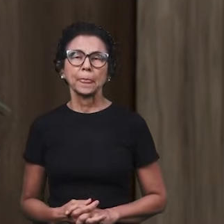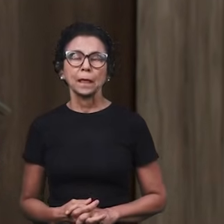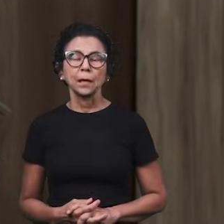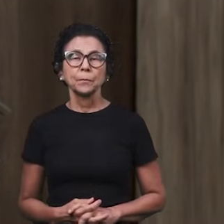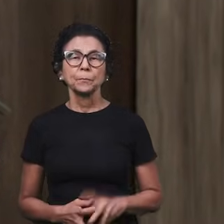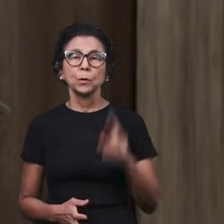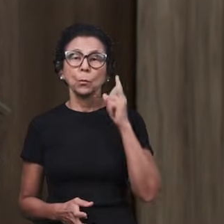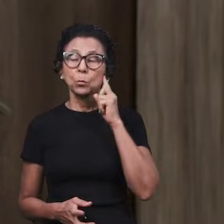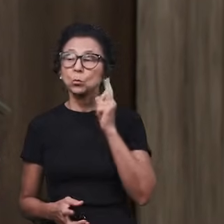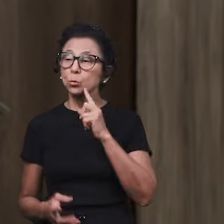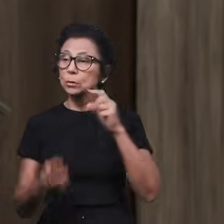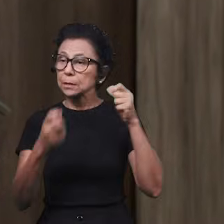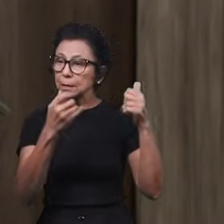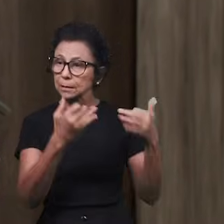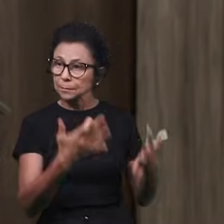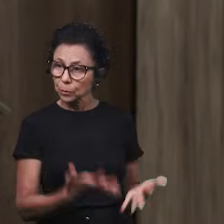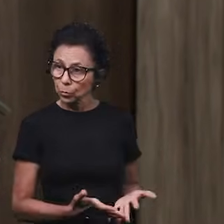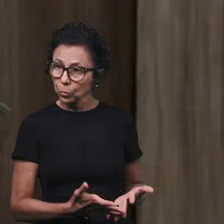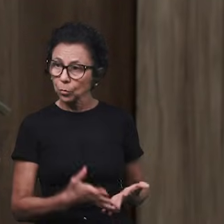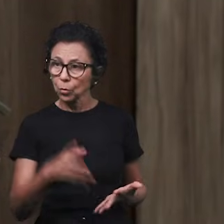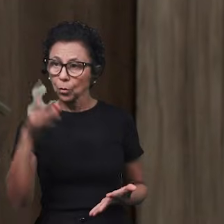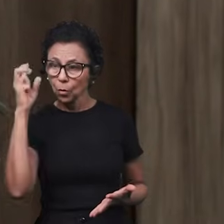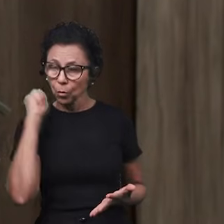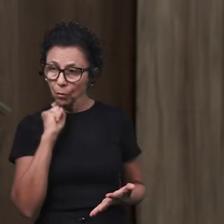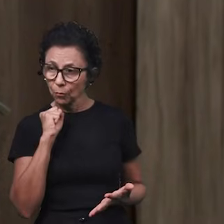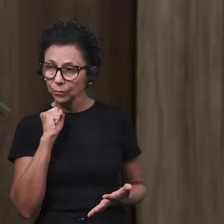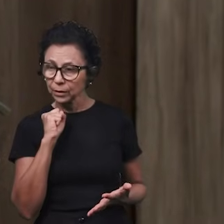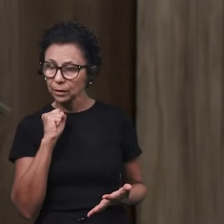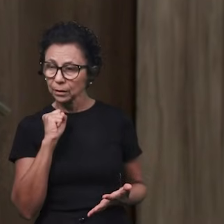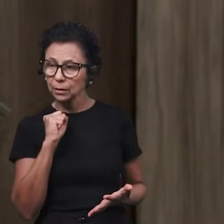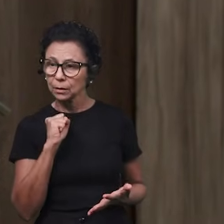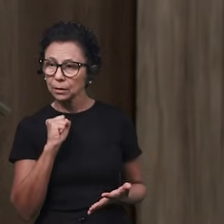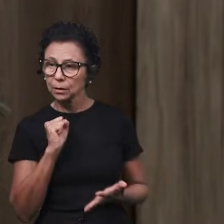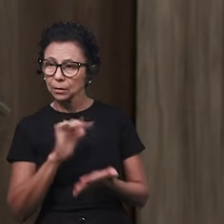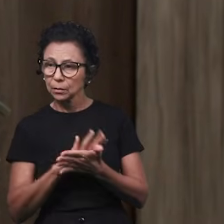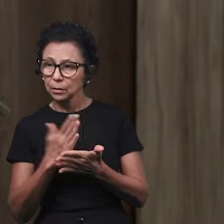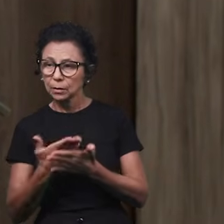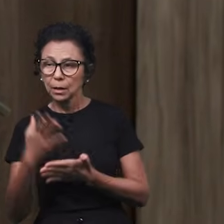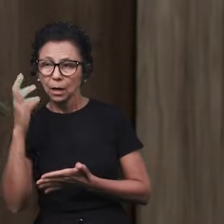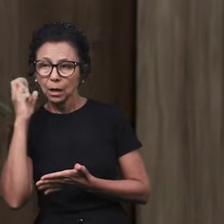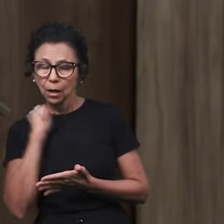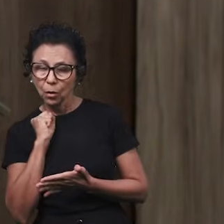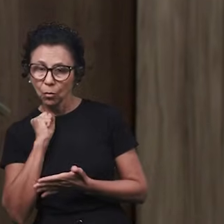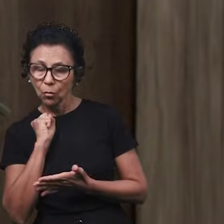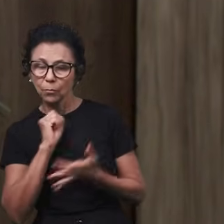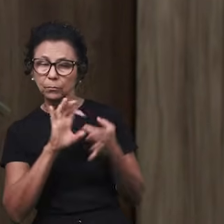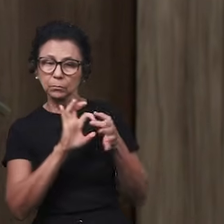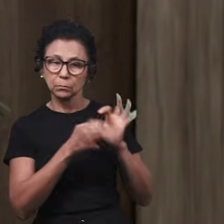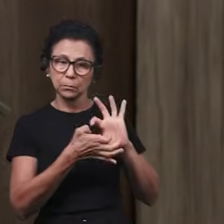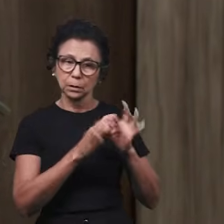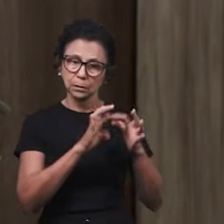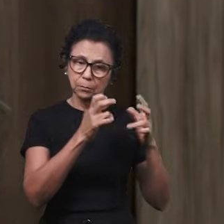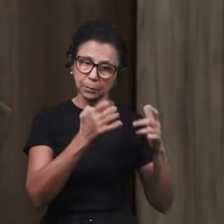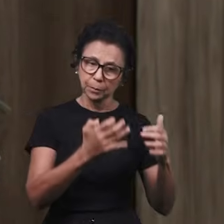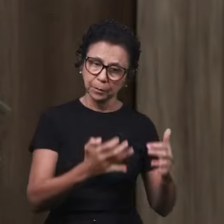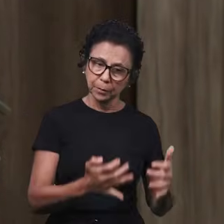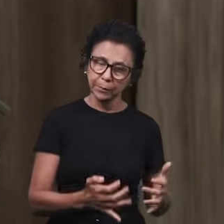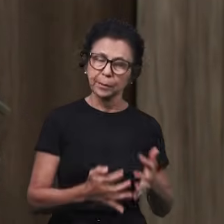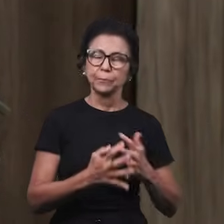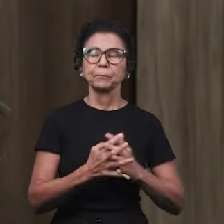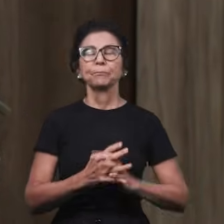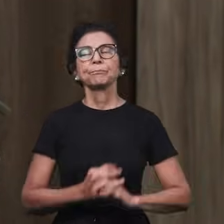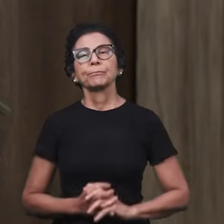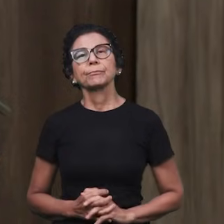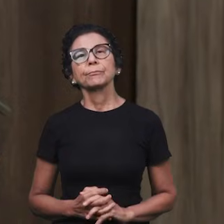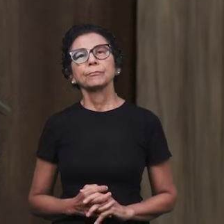é. Ouve, traz o contexto, que a gente muito fala, né, contextualiza aquilo que está sendo dito. Eu acho que é uma das